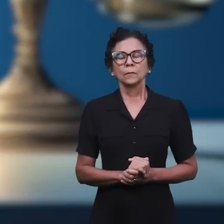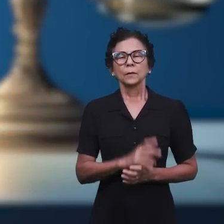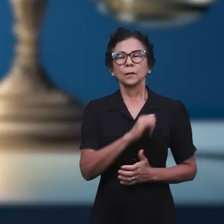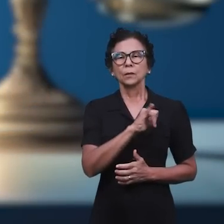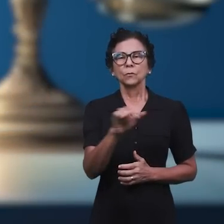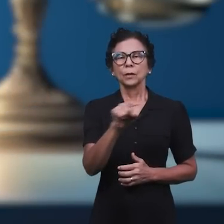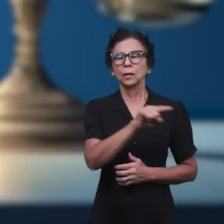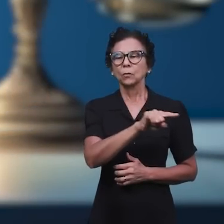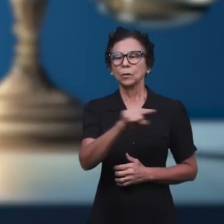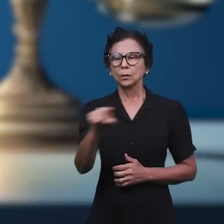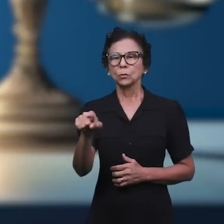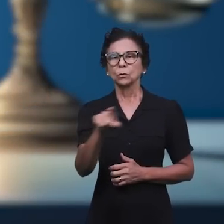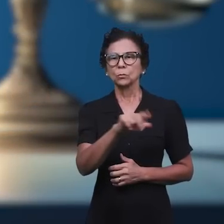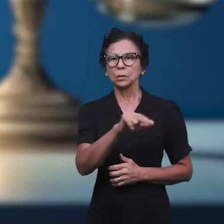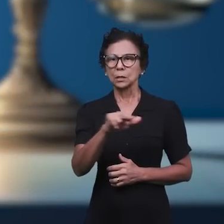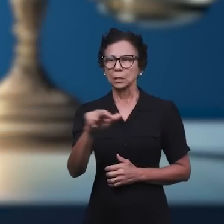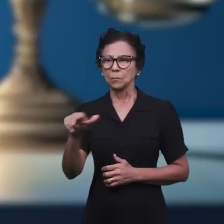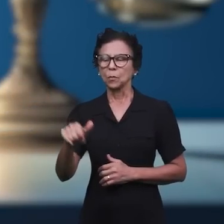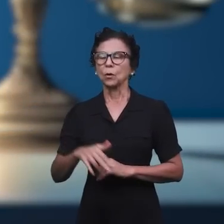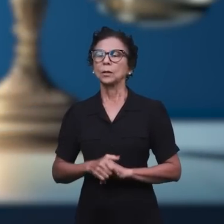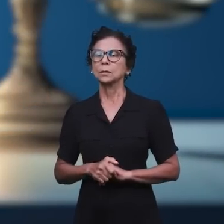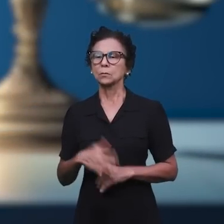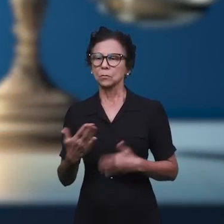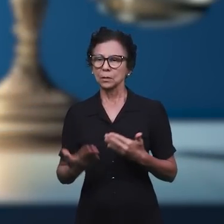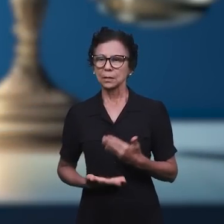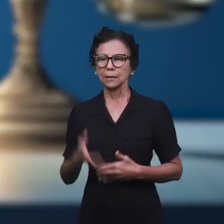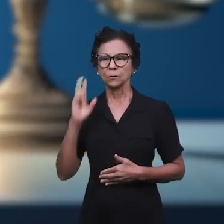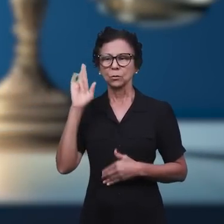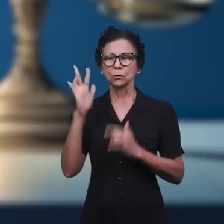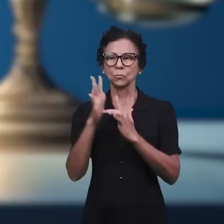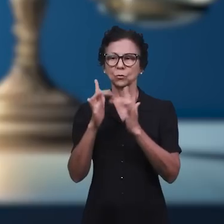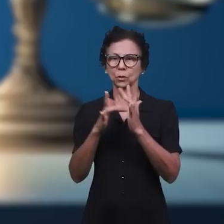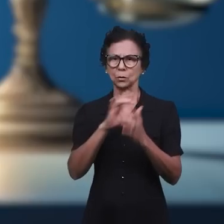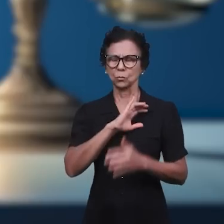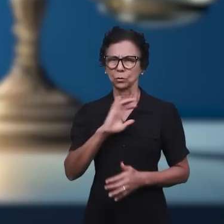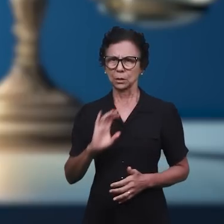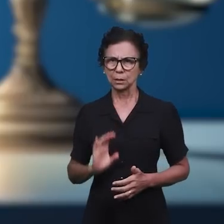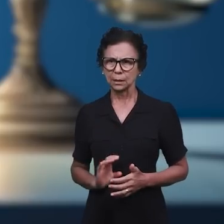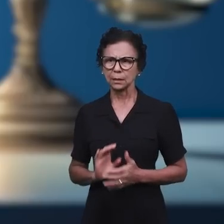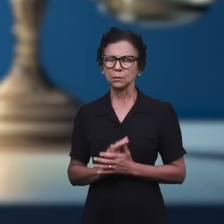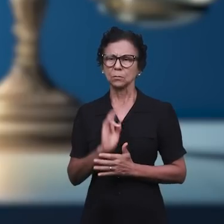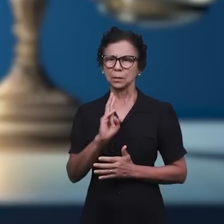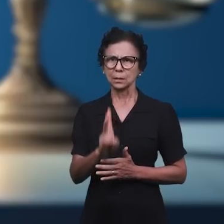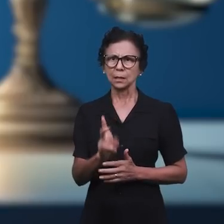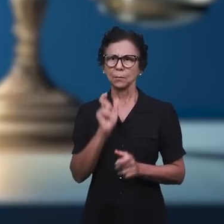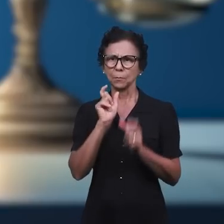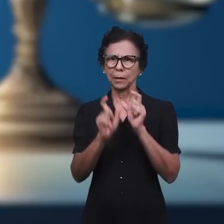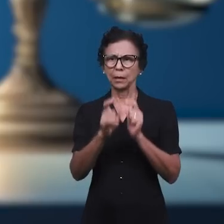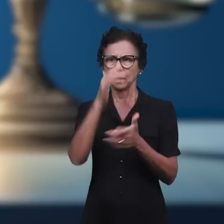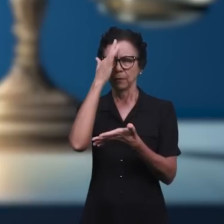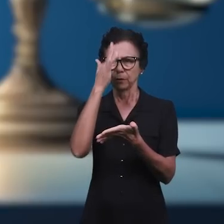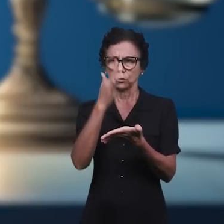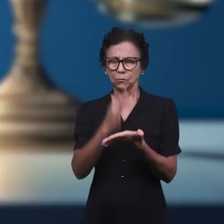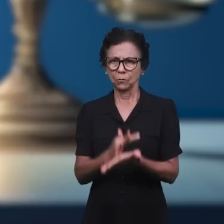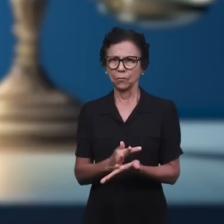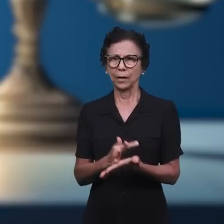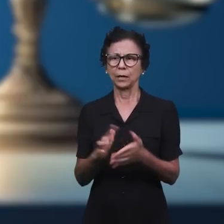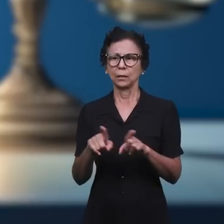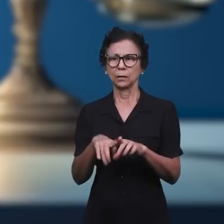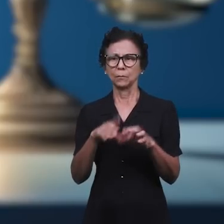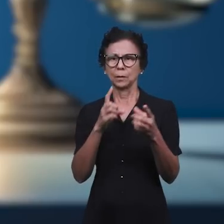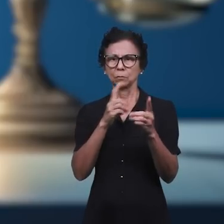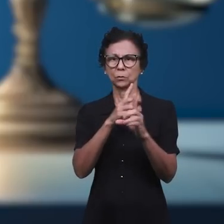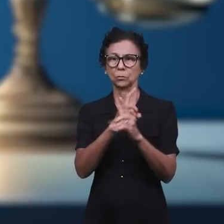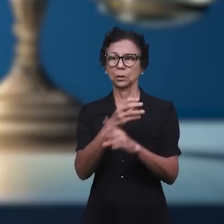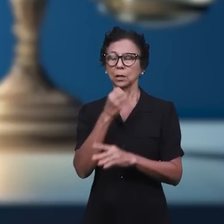aos irmãos, serás bons ministros de Jesus Cristo, criado com as palavras da fé e da boa doutrina